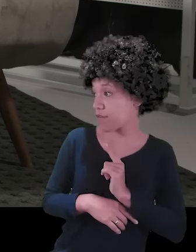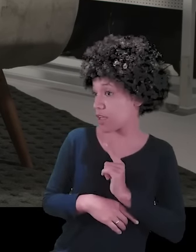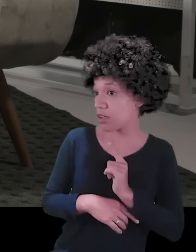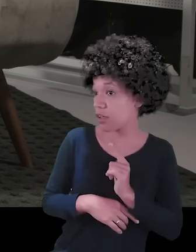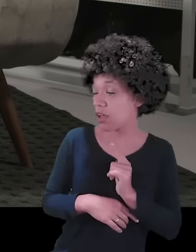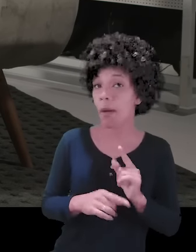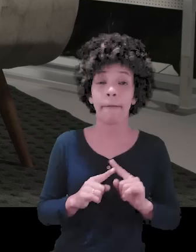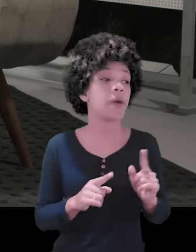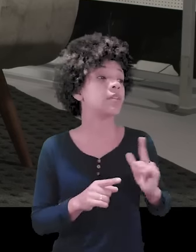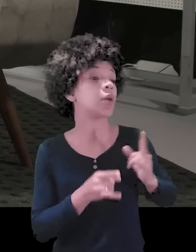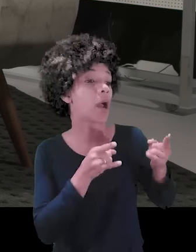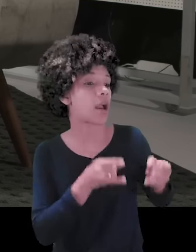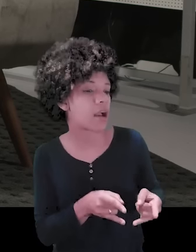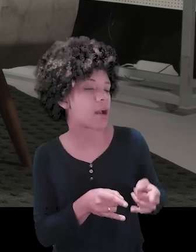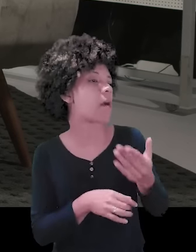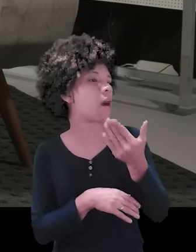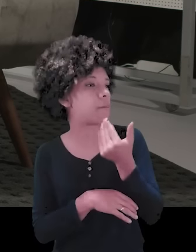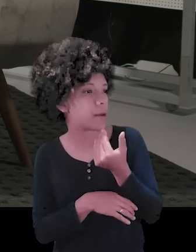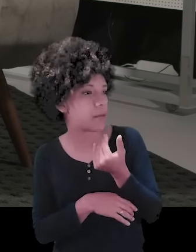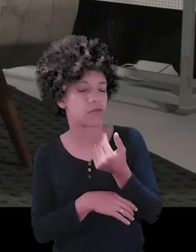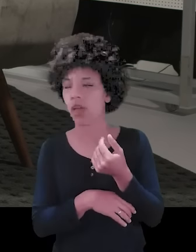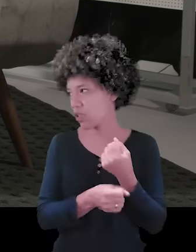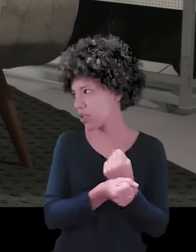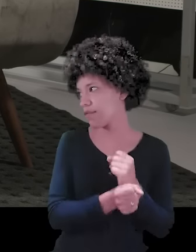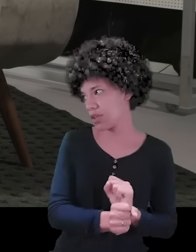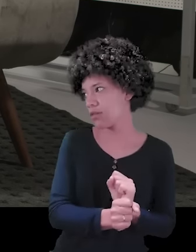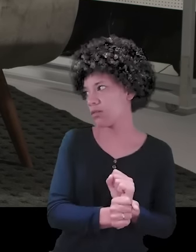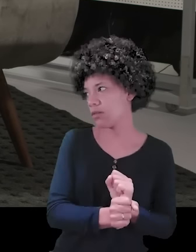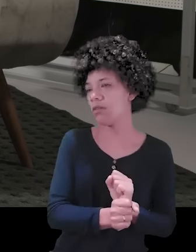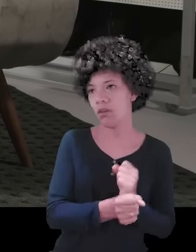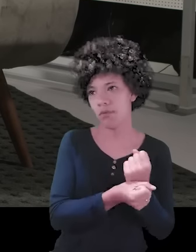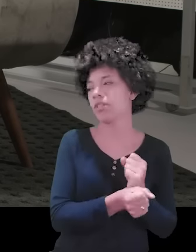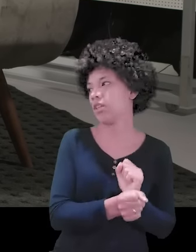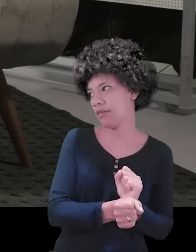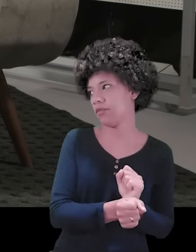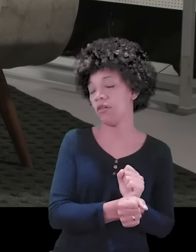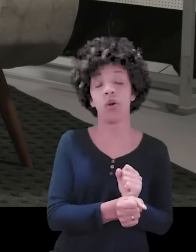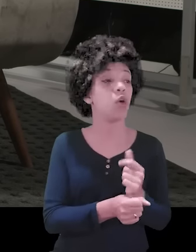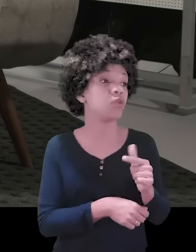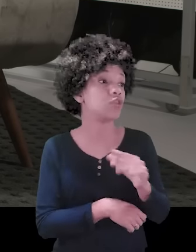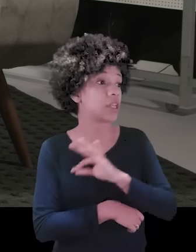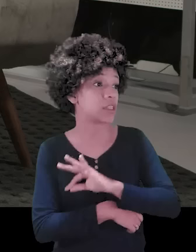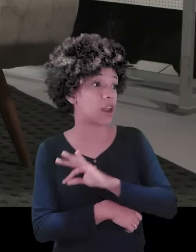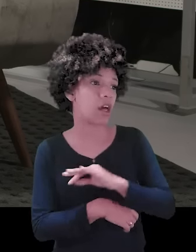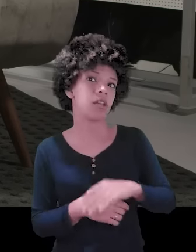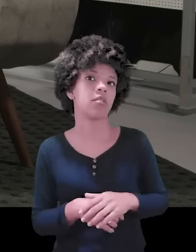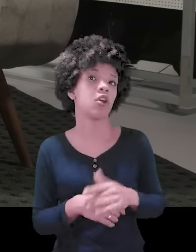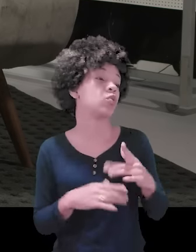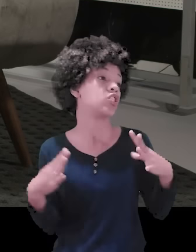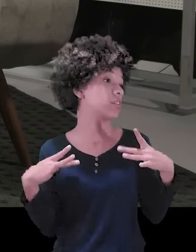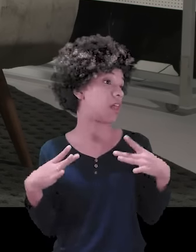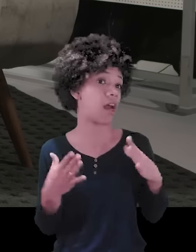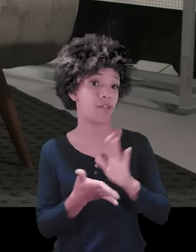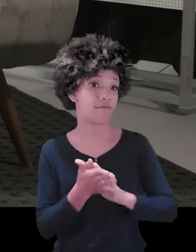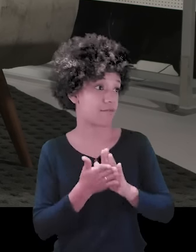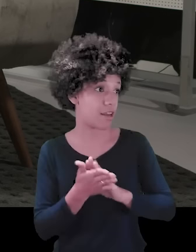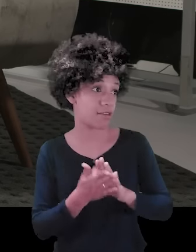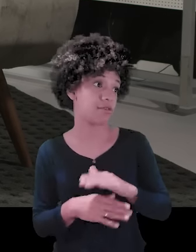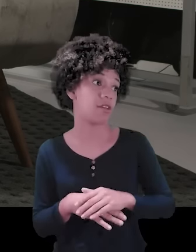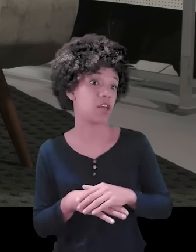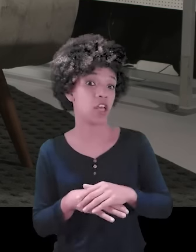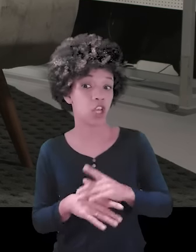casa comer uma para dormir à escravidão entendeu não receber um salário nada